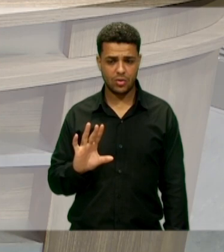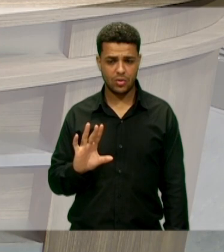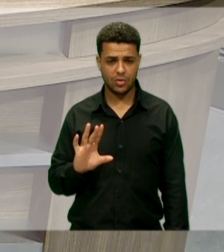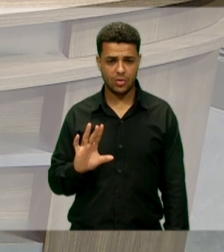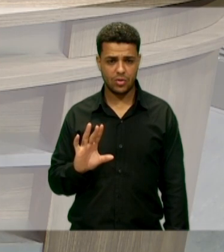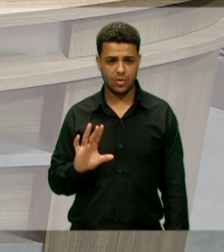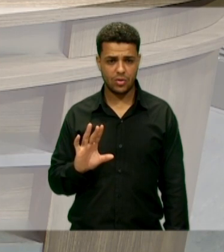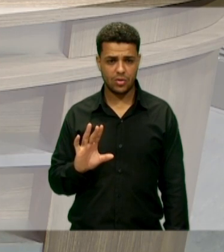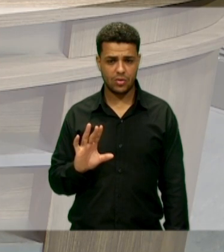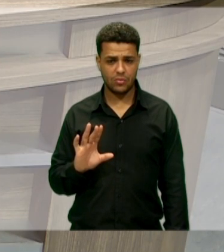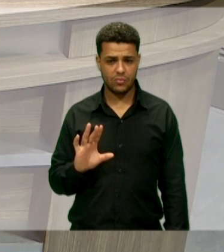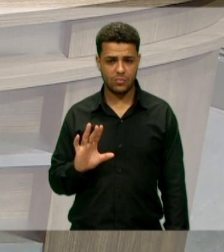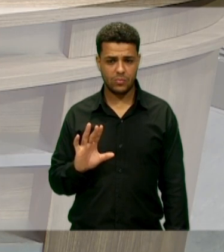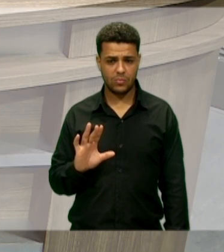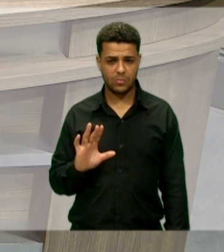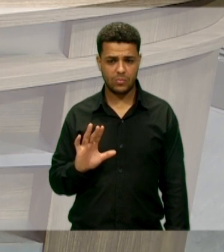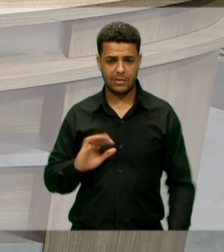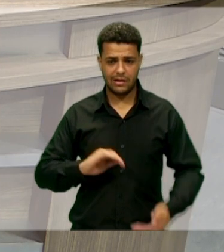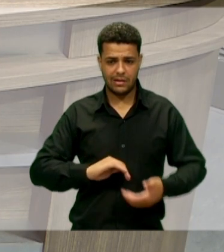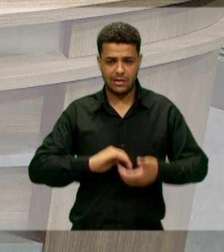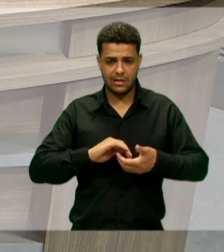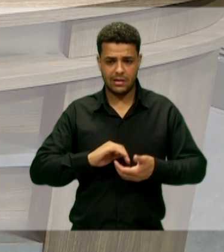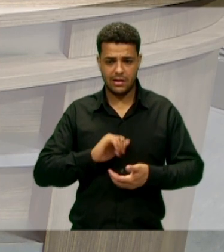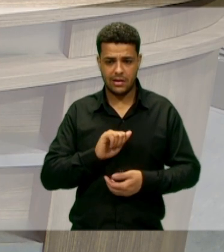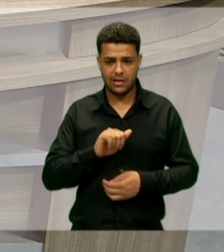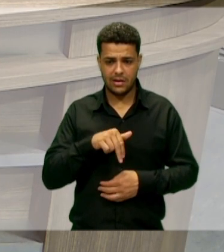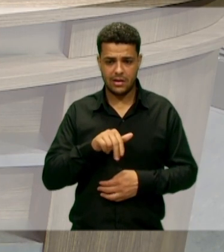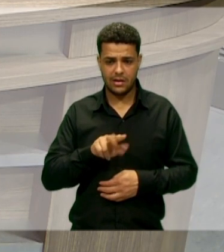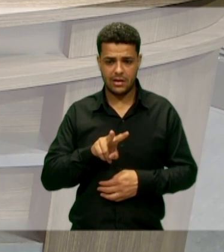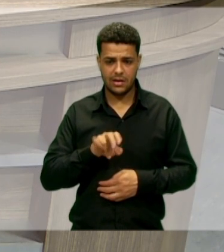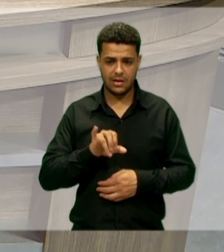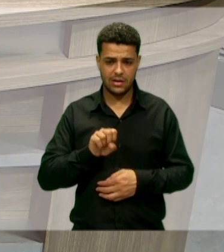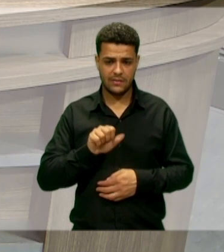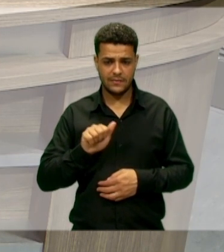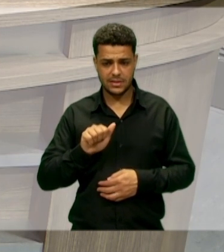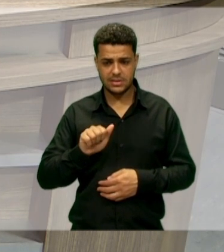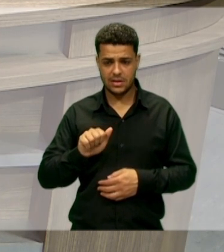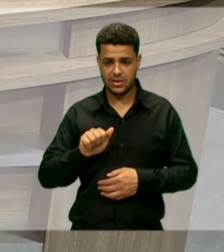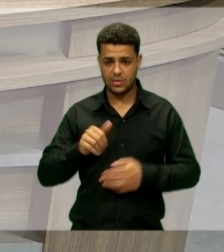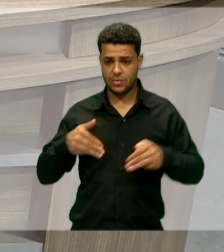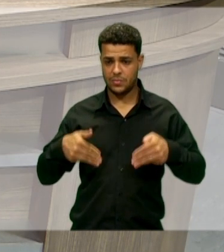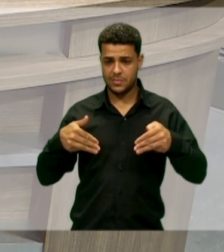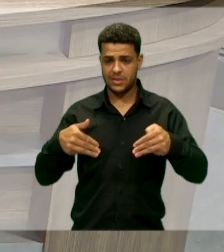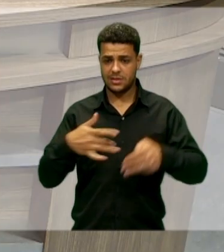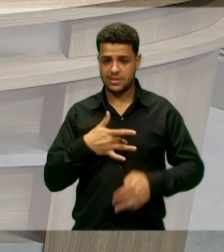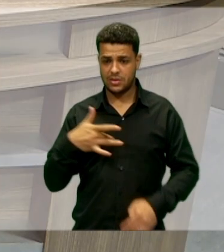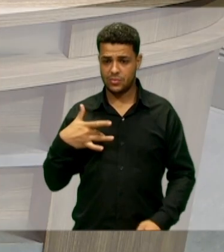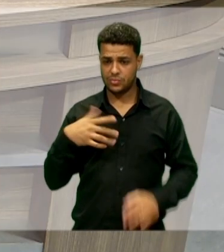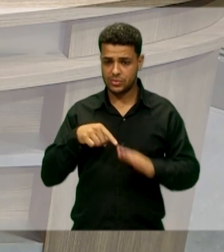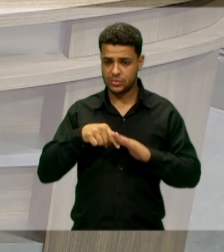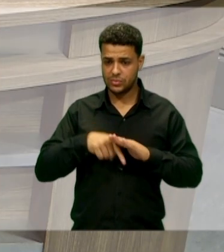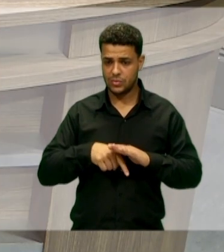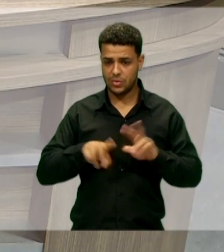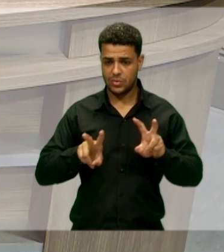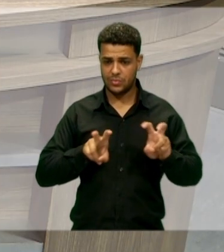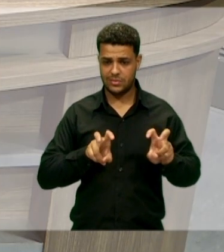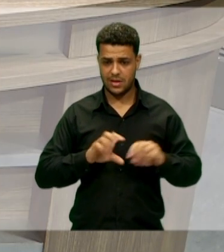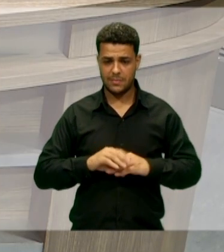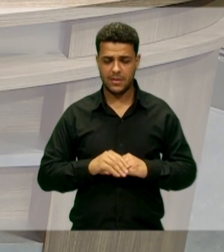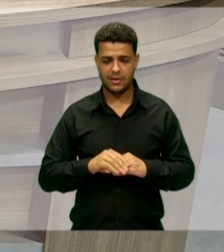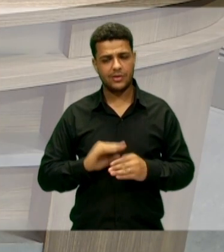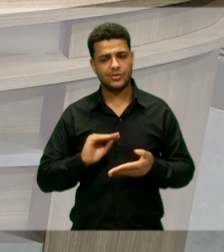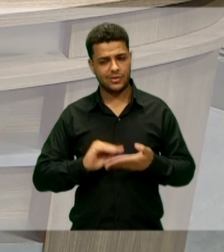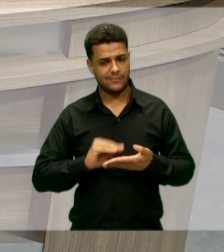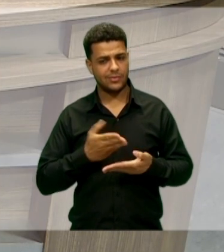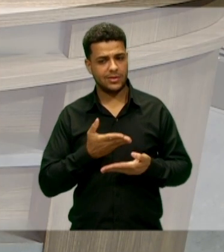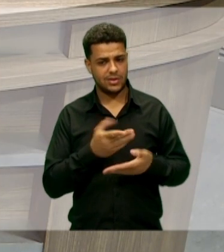a Anvisa, o Ministério da Saúde se aprofundem no tema? Eu acho que falta